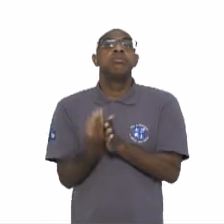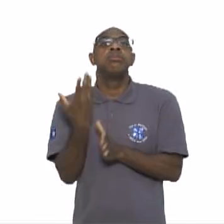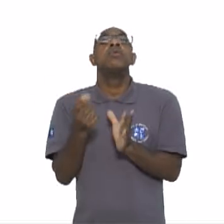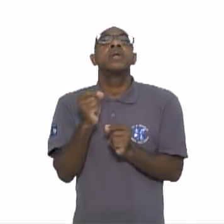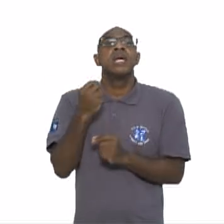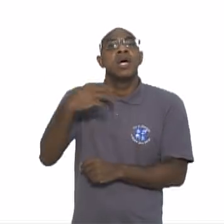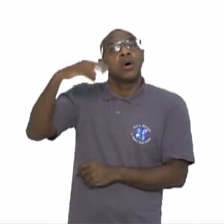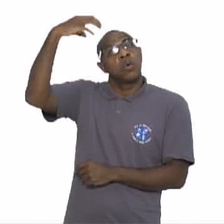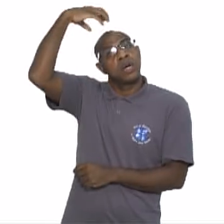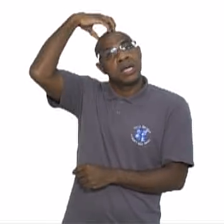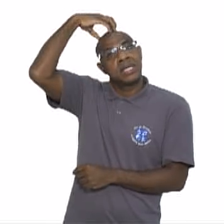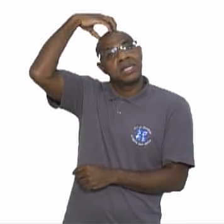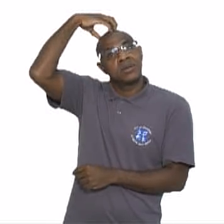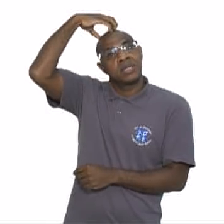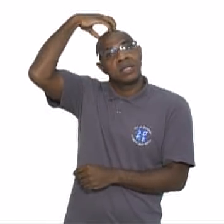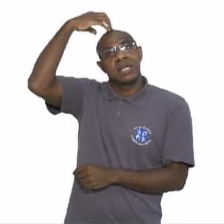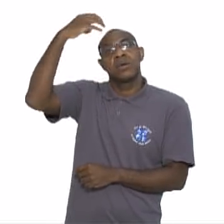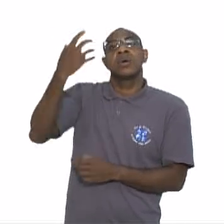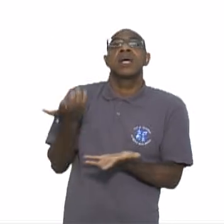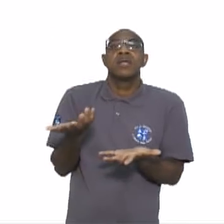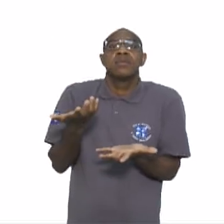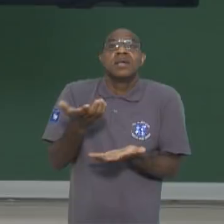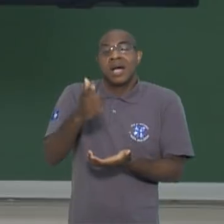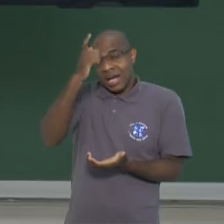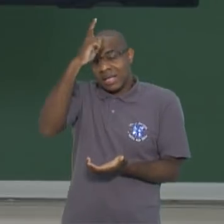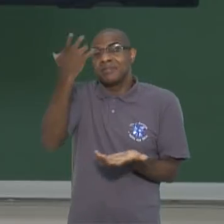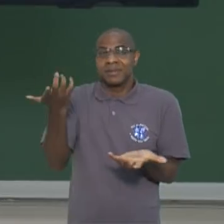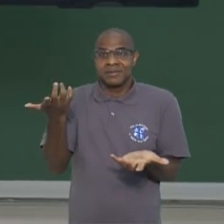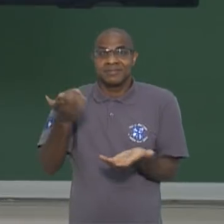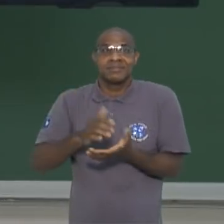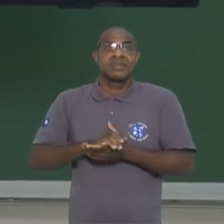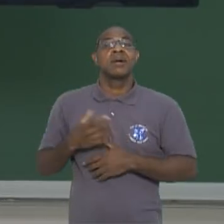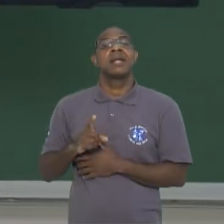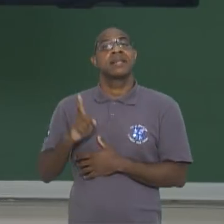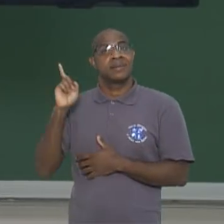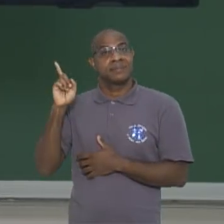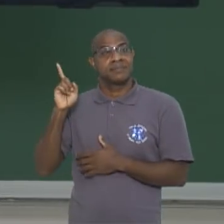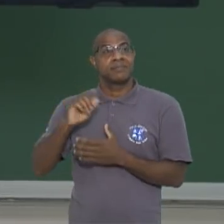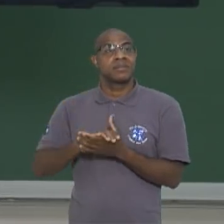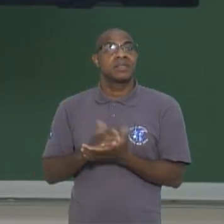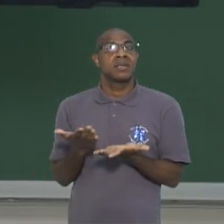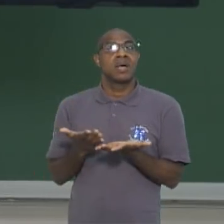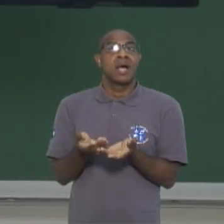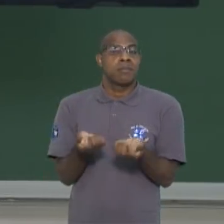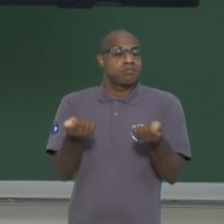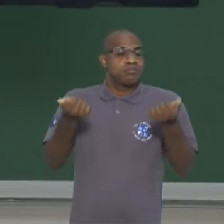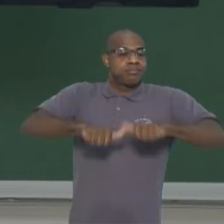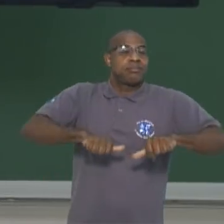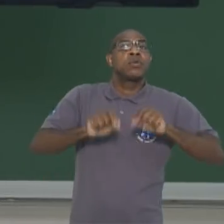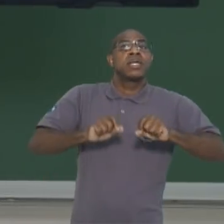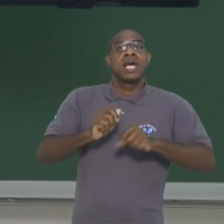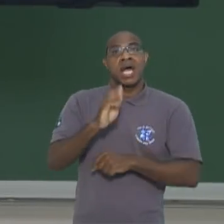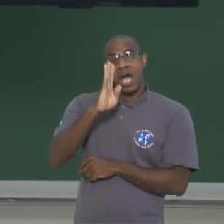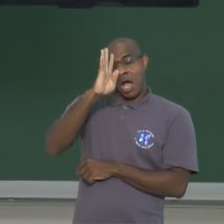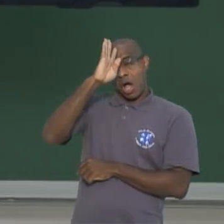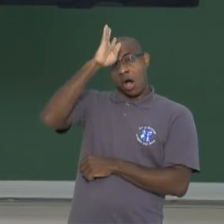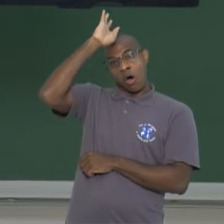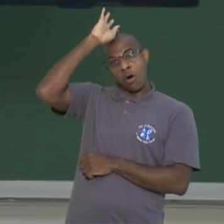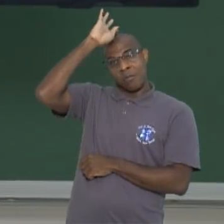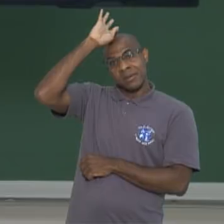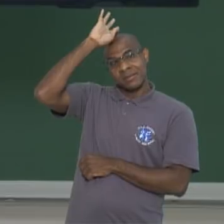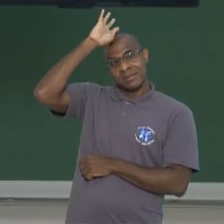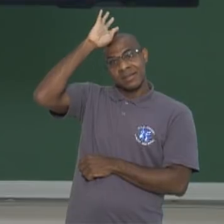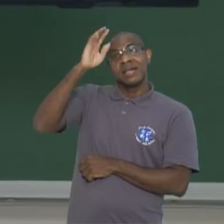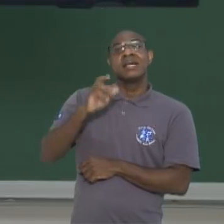desagregação do Império Romano do Ocidente. Então é esse o fato histórico, né? A queda de Roma em 476, ela que vai